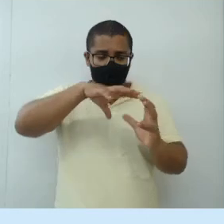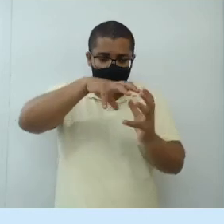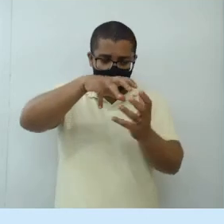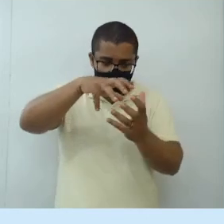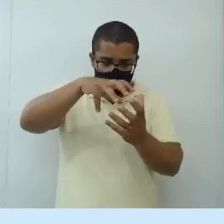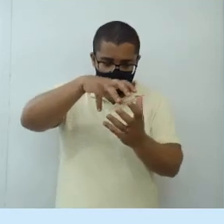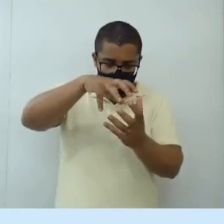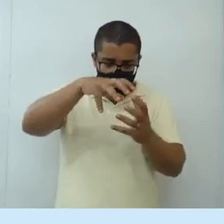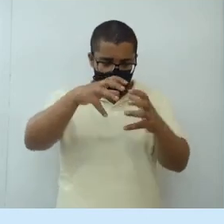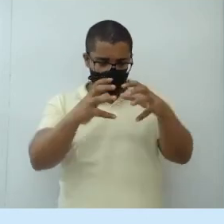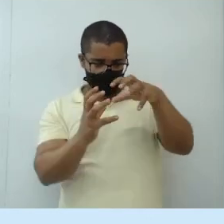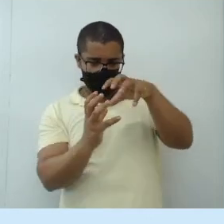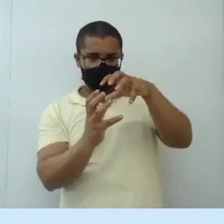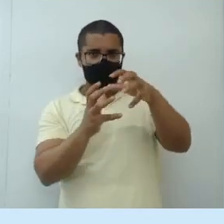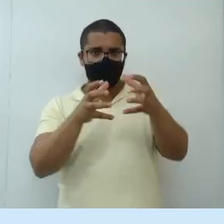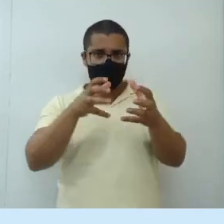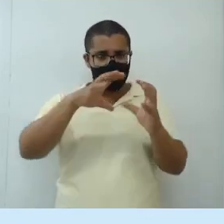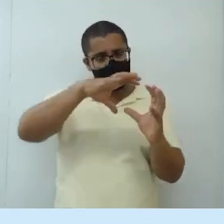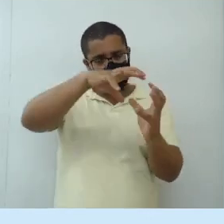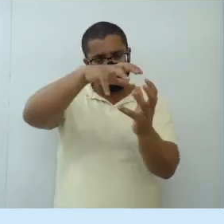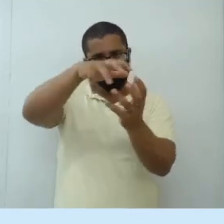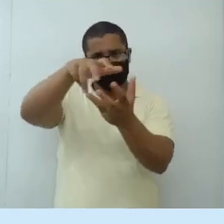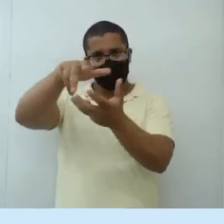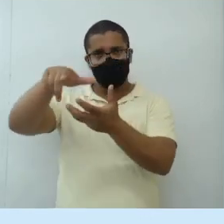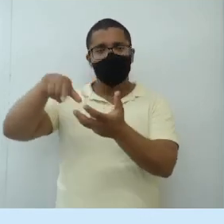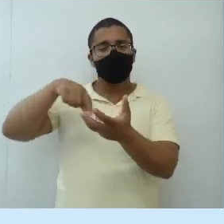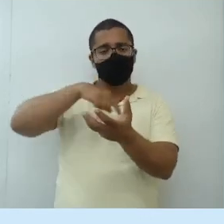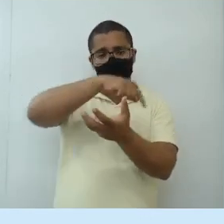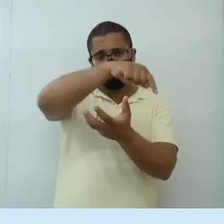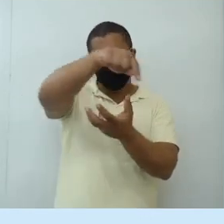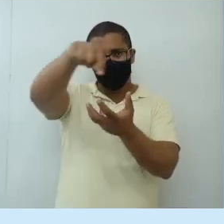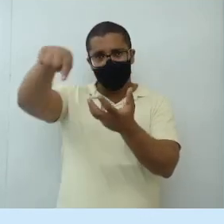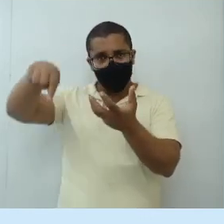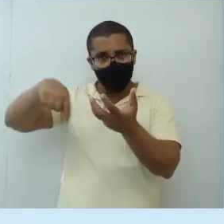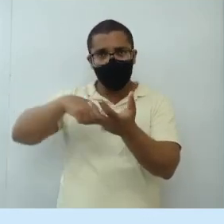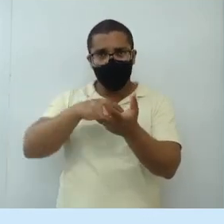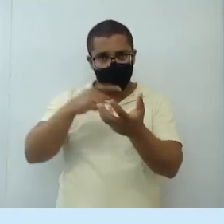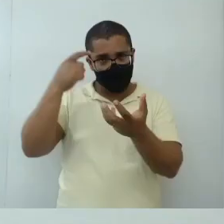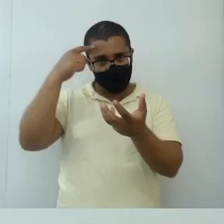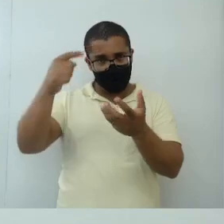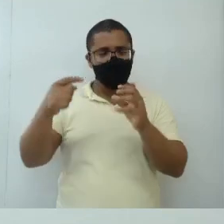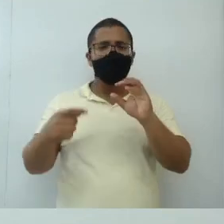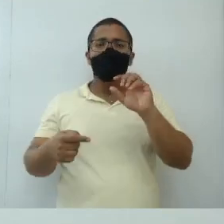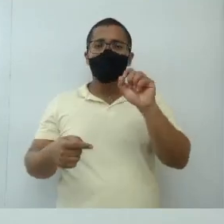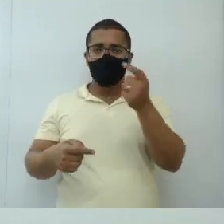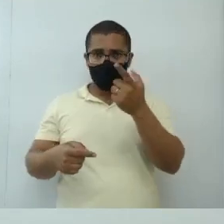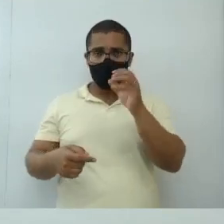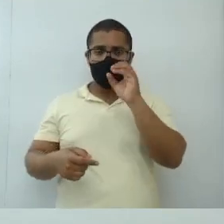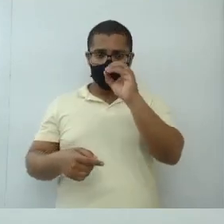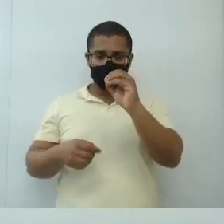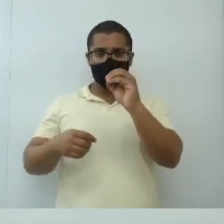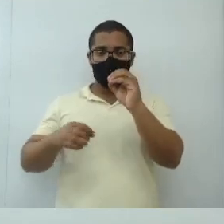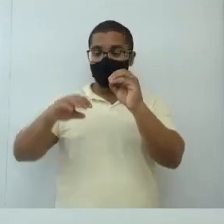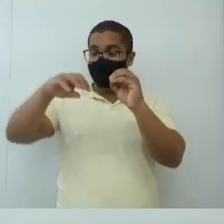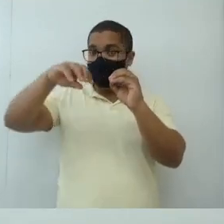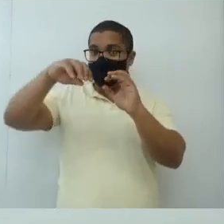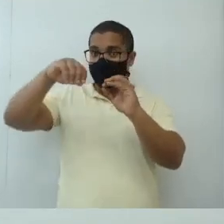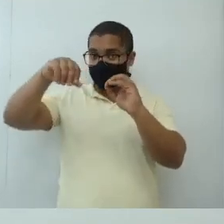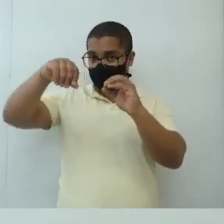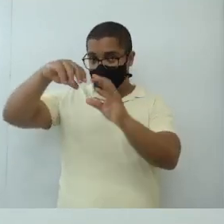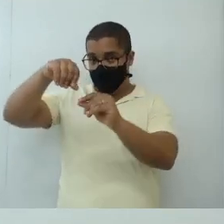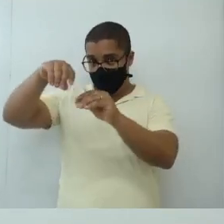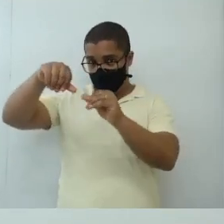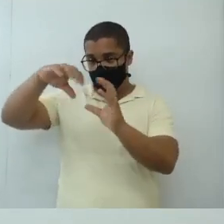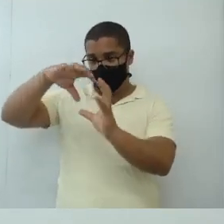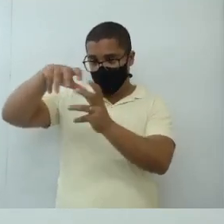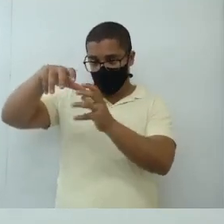nosso planeta porque o nosso planeta faz o sistema de translação em torno do sol né E nesse movimento de